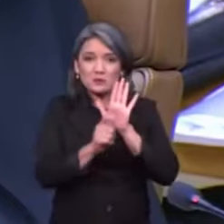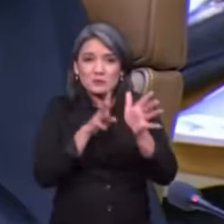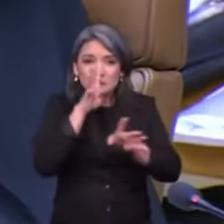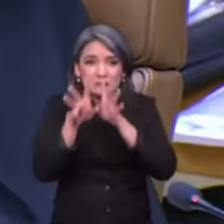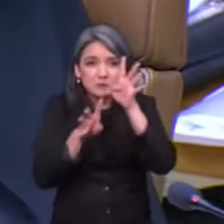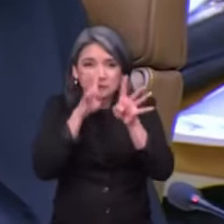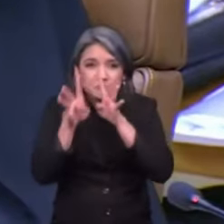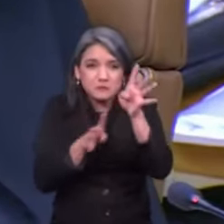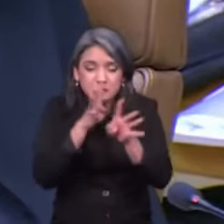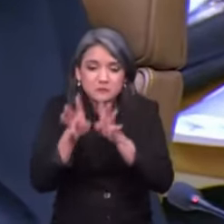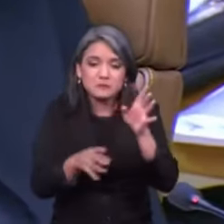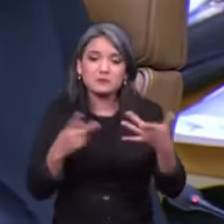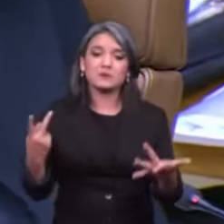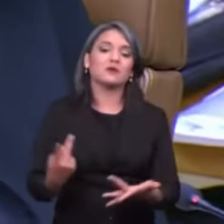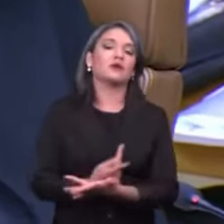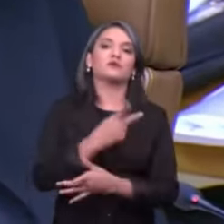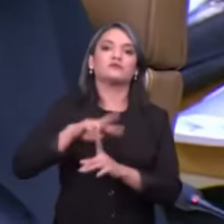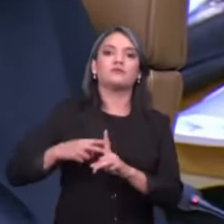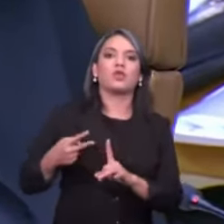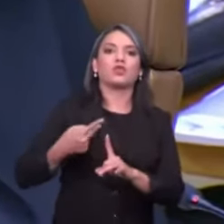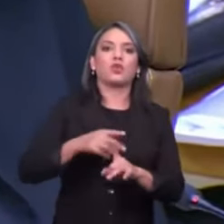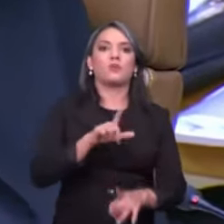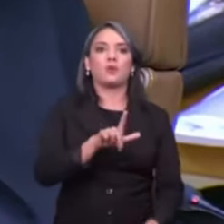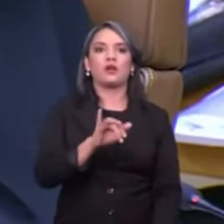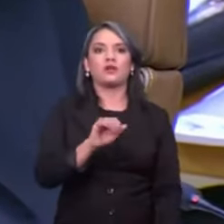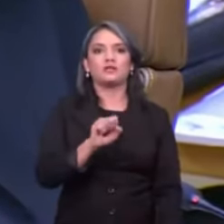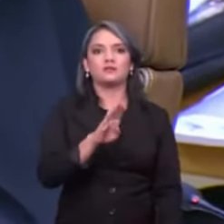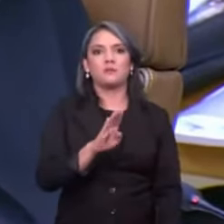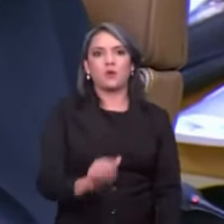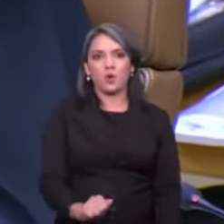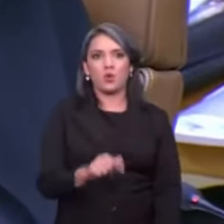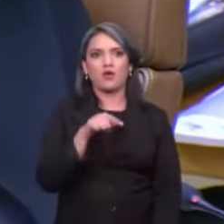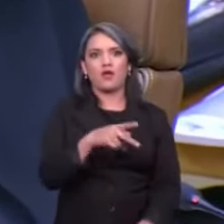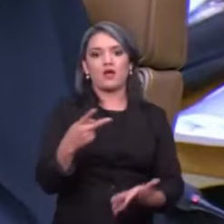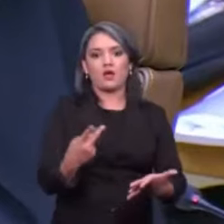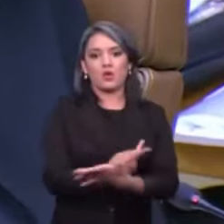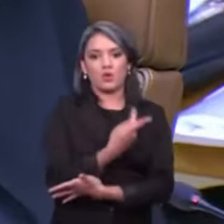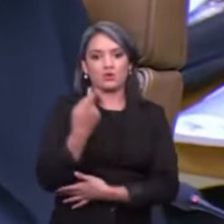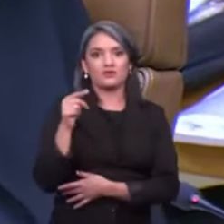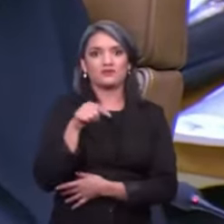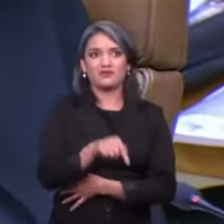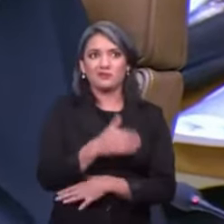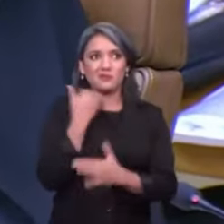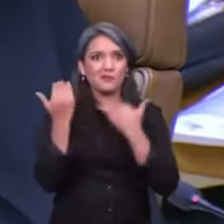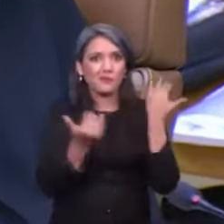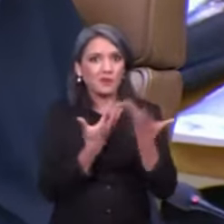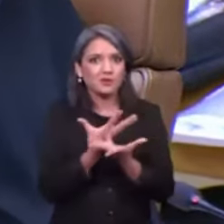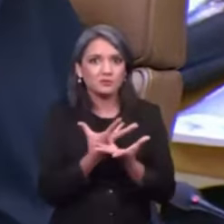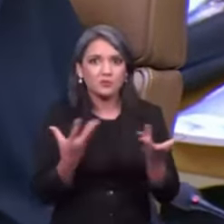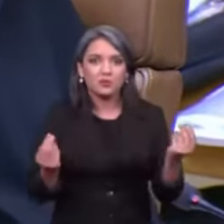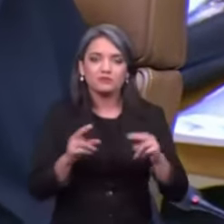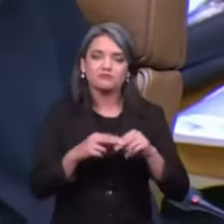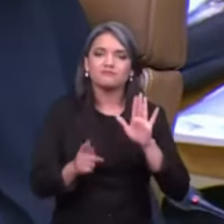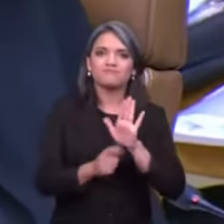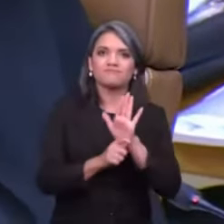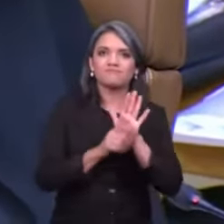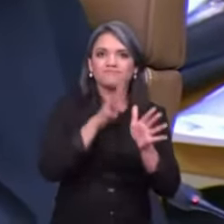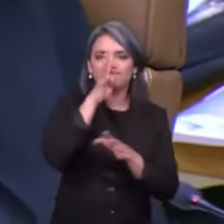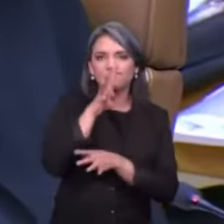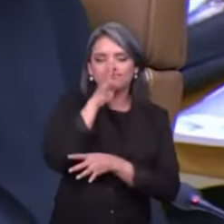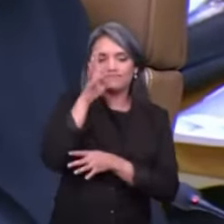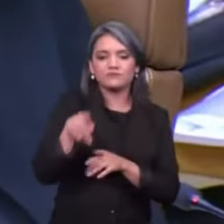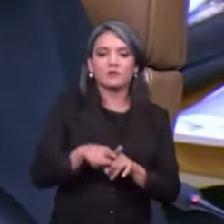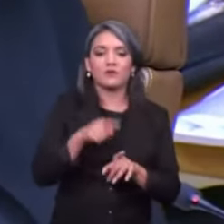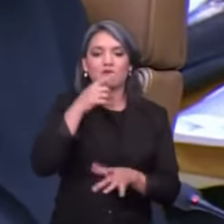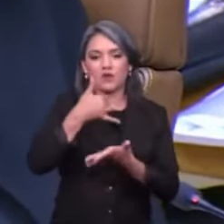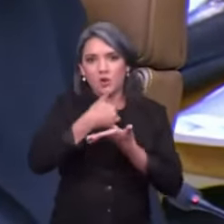em Lisboa entre 2019 e 2023. Amostras de esgotos em Lisboa mostram que a detecção de cocaína